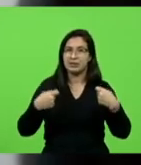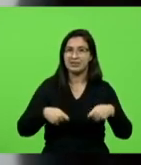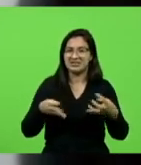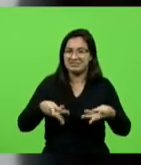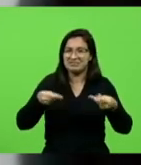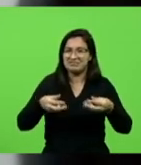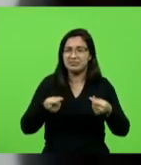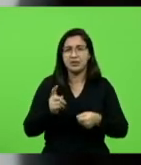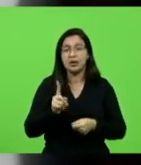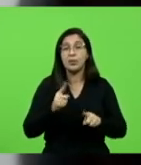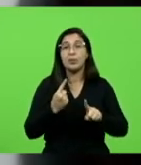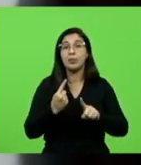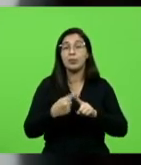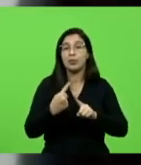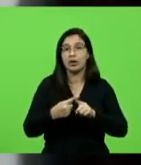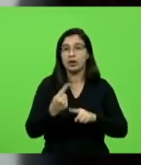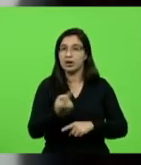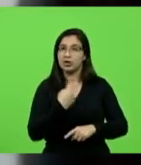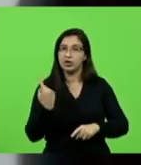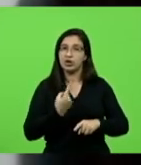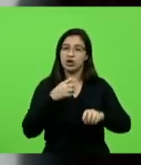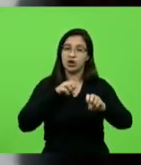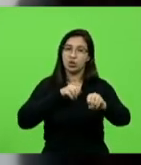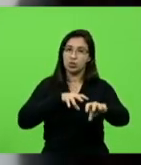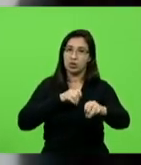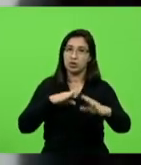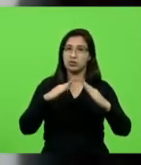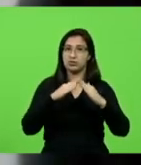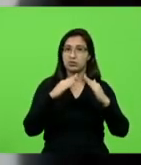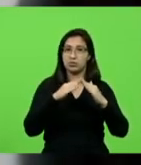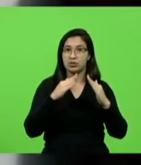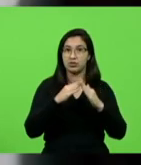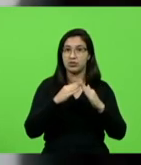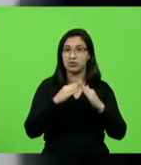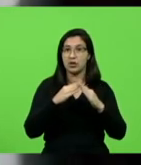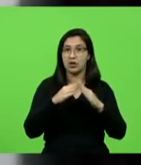educação domiciliar em dezenas de países.